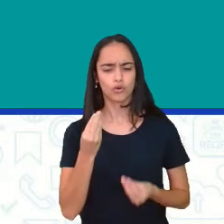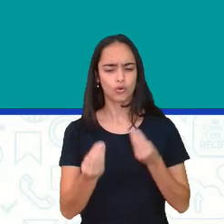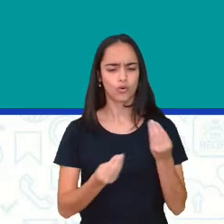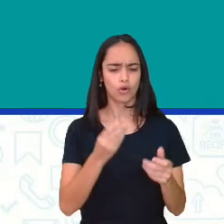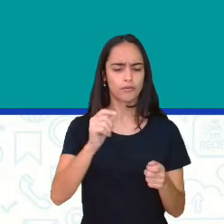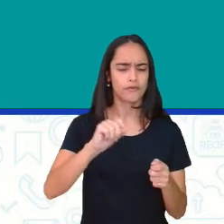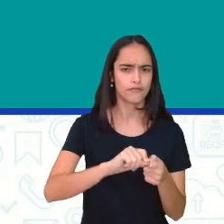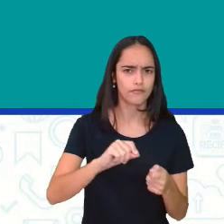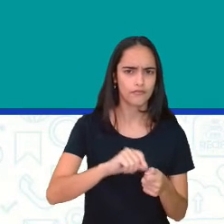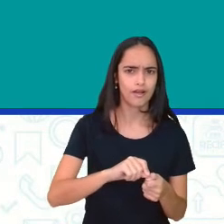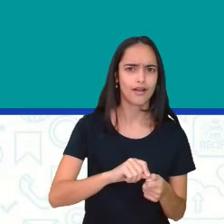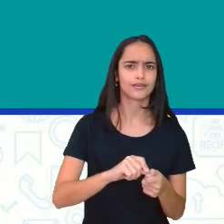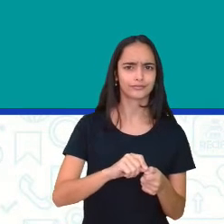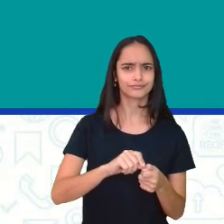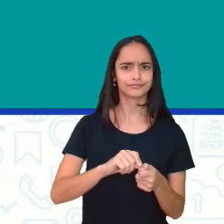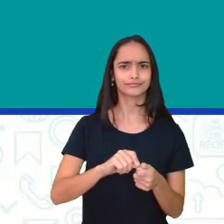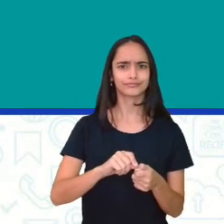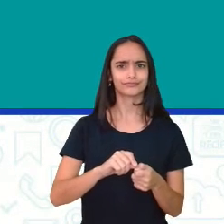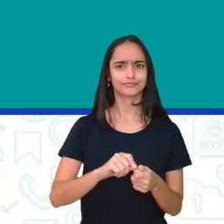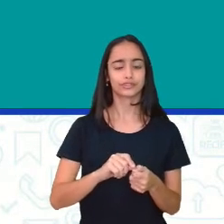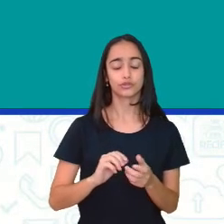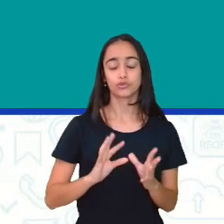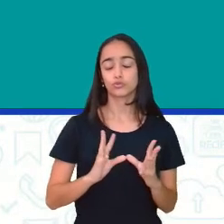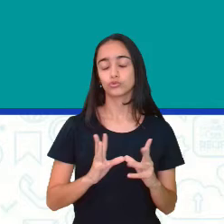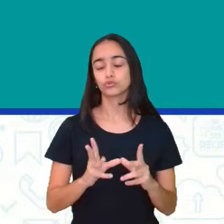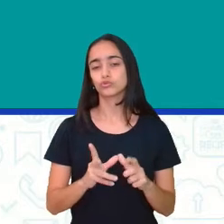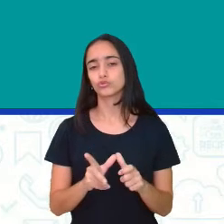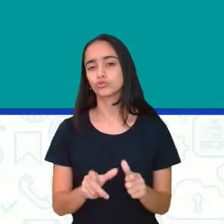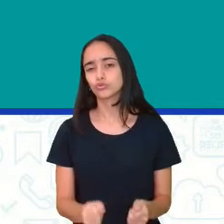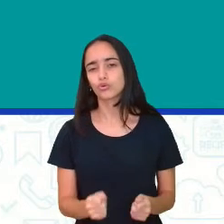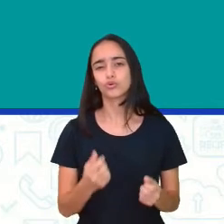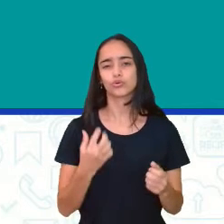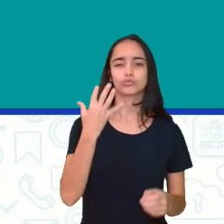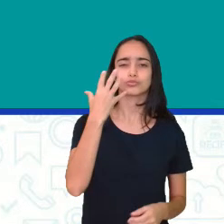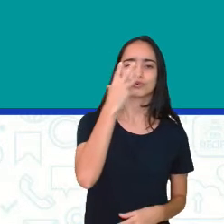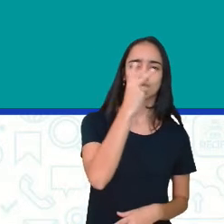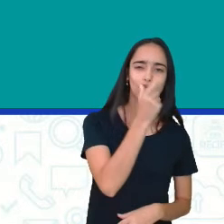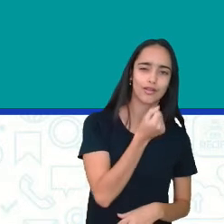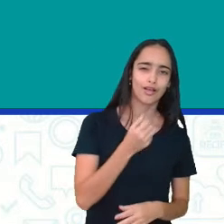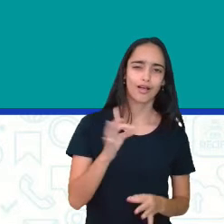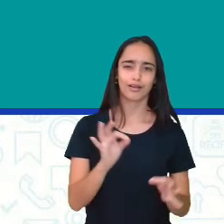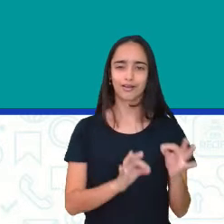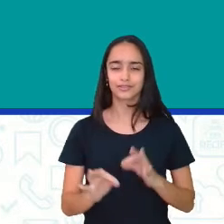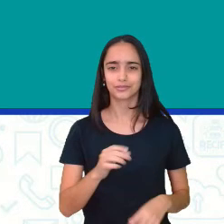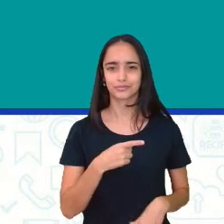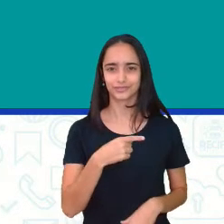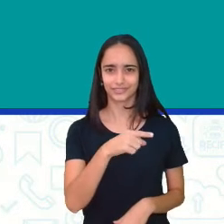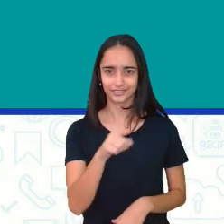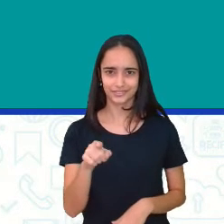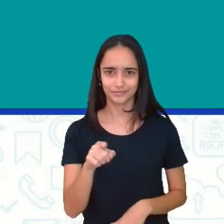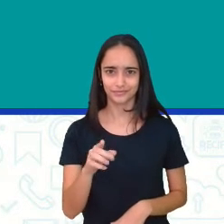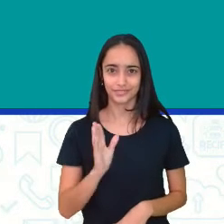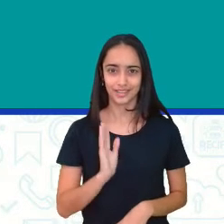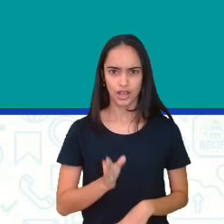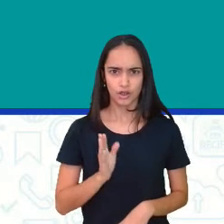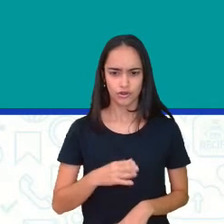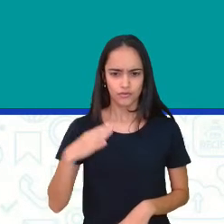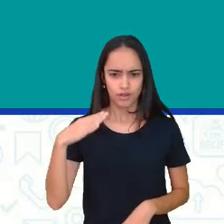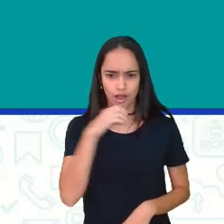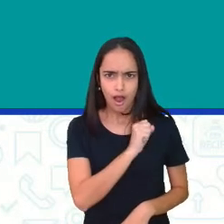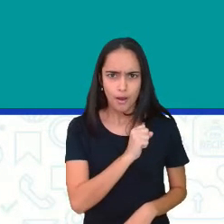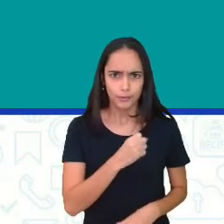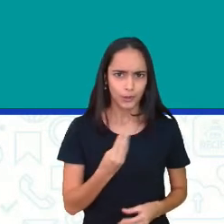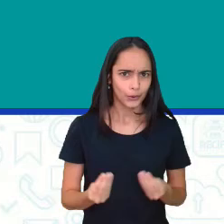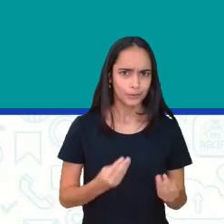esse aparelho, né? Tudo aí bem bonitinho para vocês. Eu já fui aqui me apressando, como